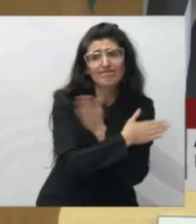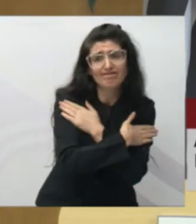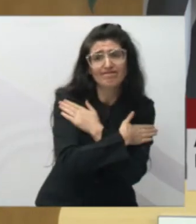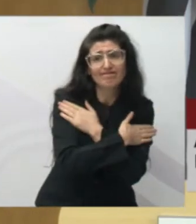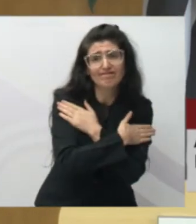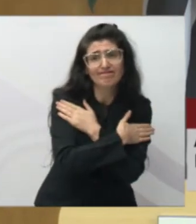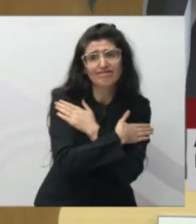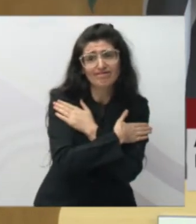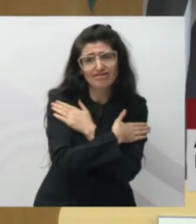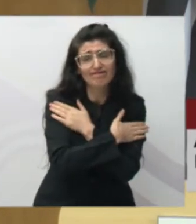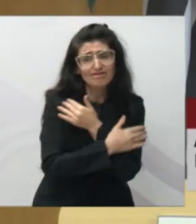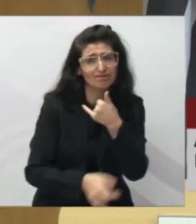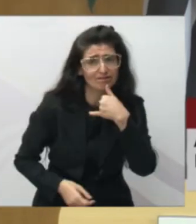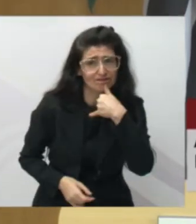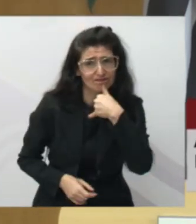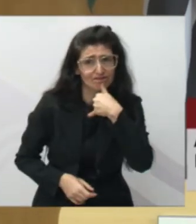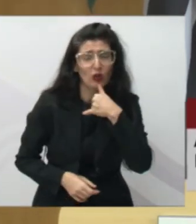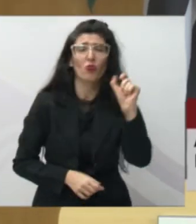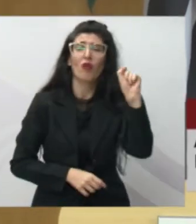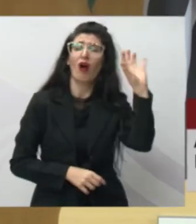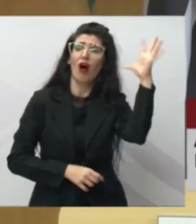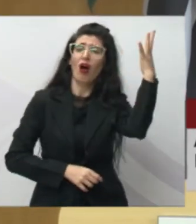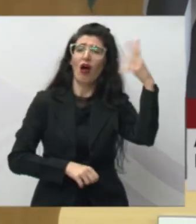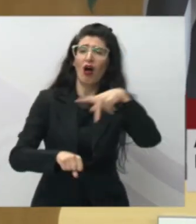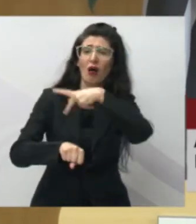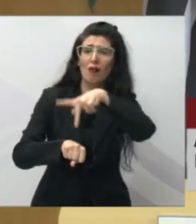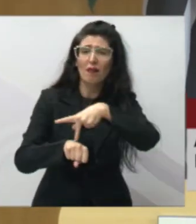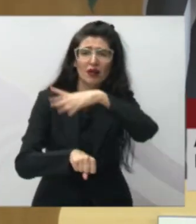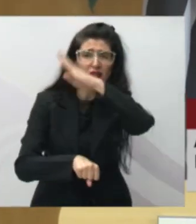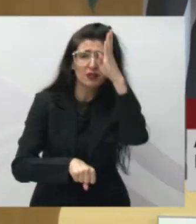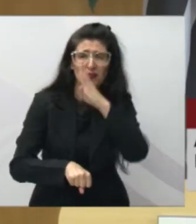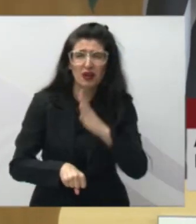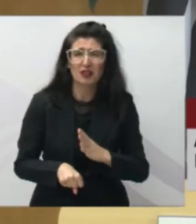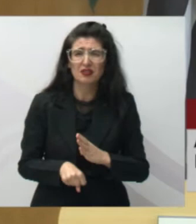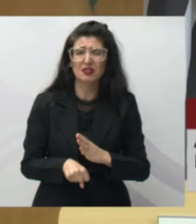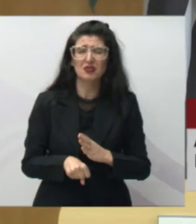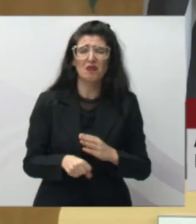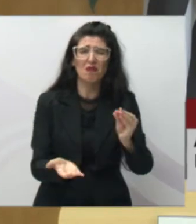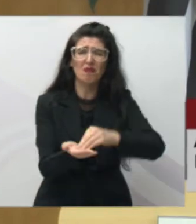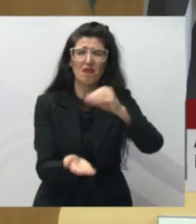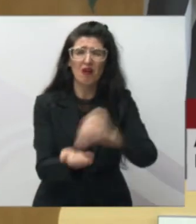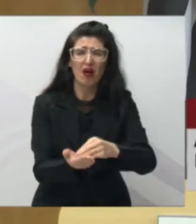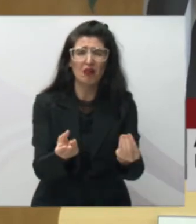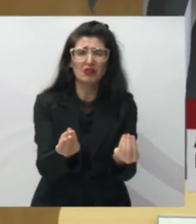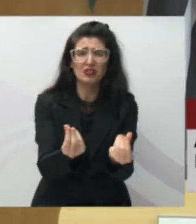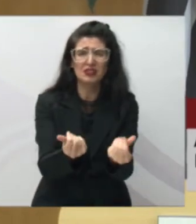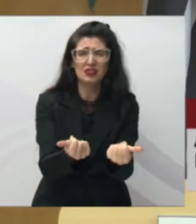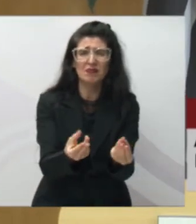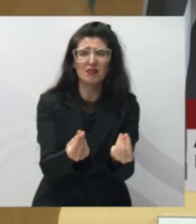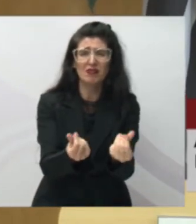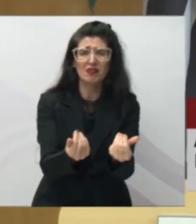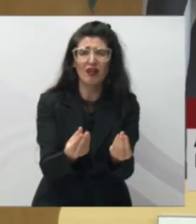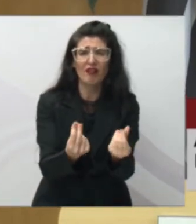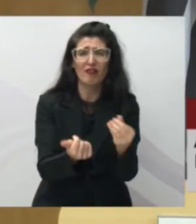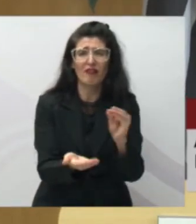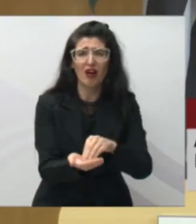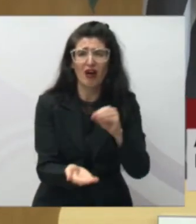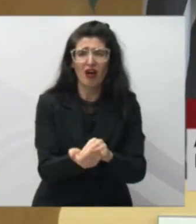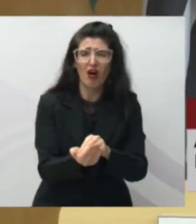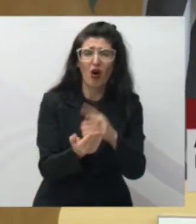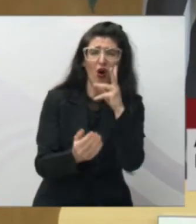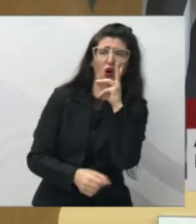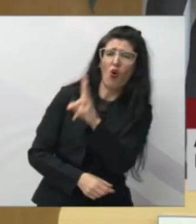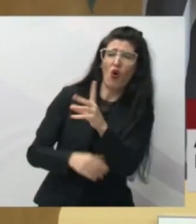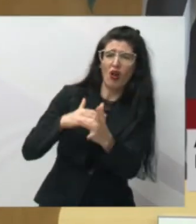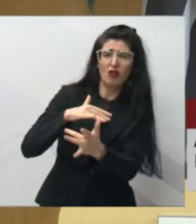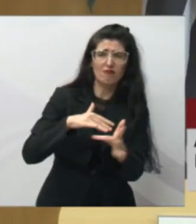no nosso país, a desumanidade das pessoas, a ponto da gente, muitas vezes, olhar na internet, olhar nas